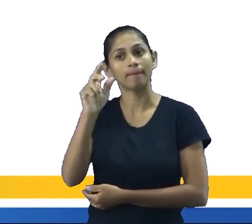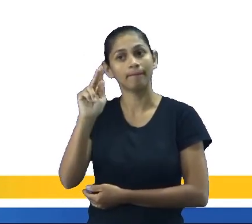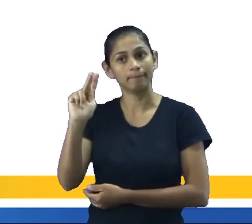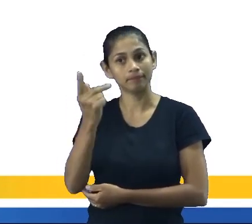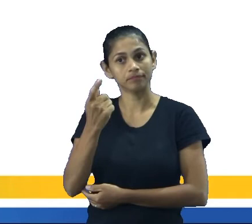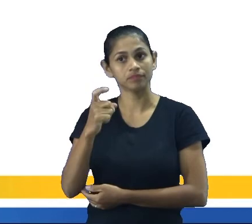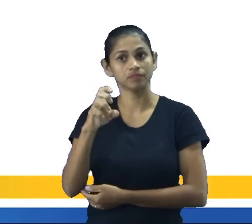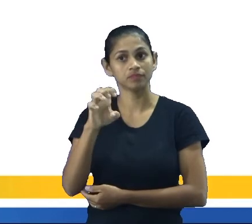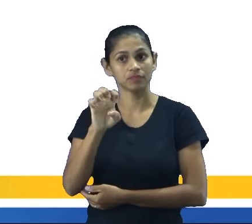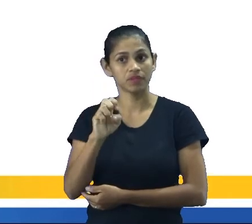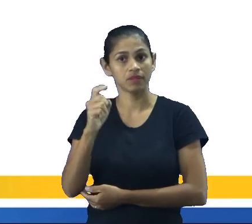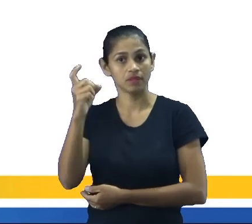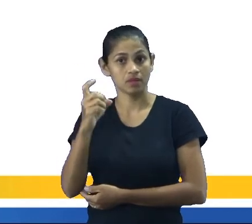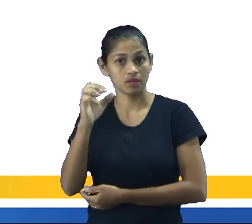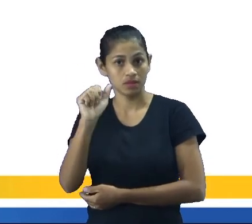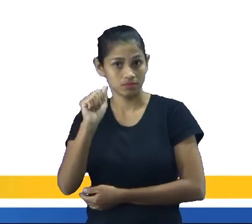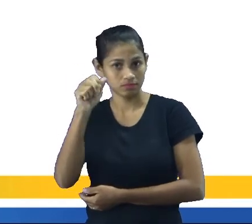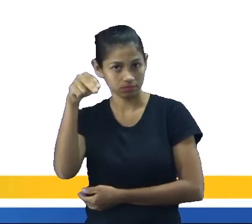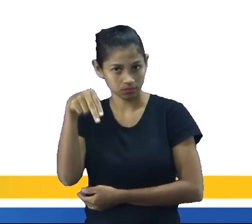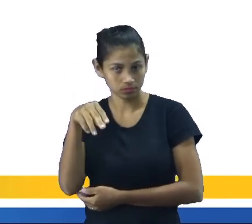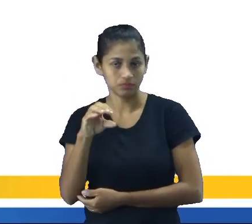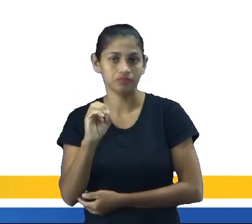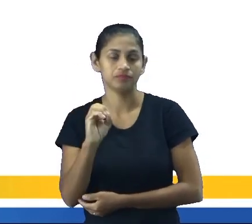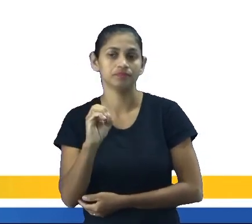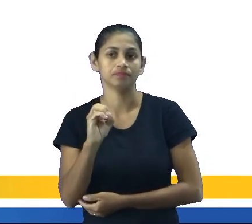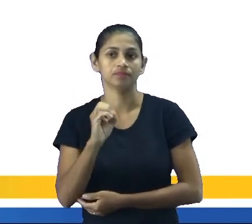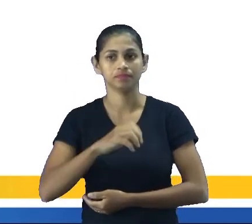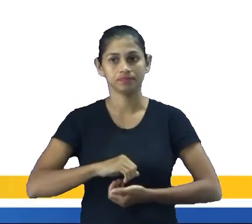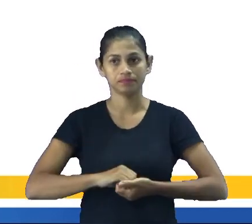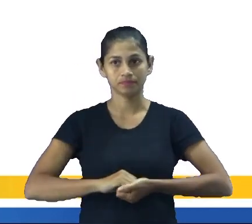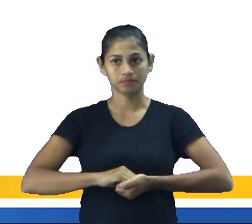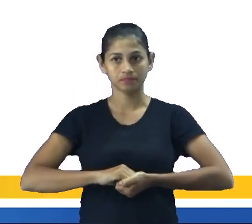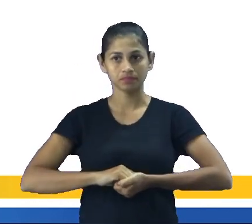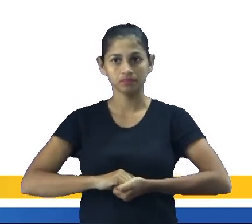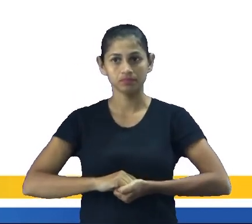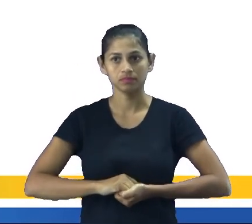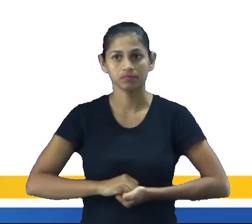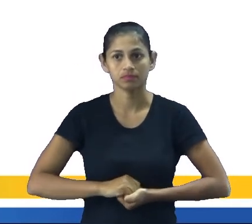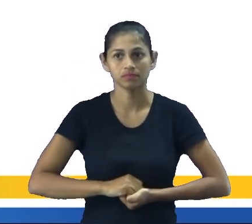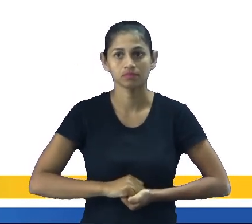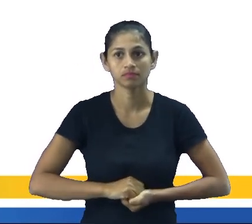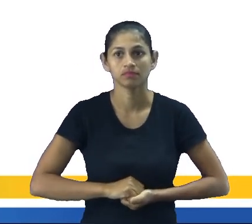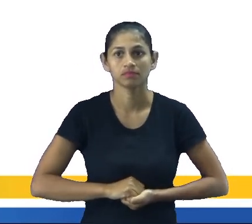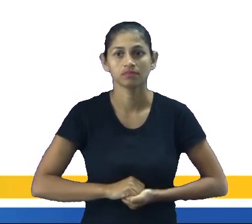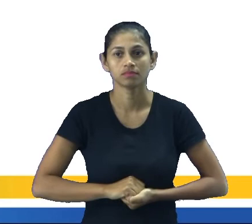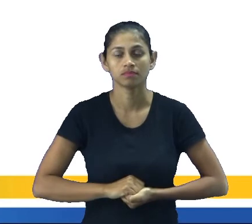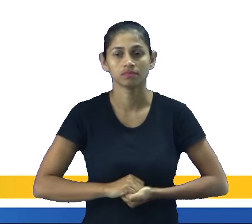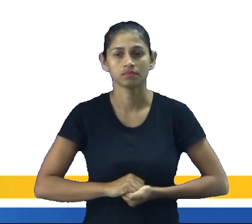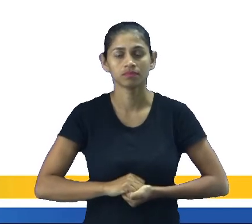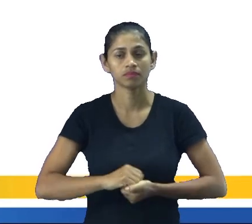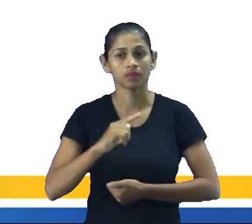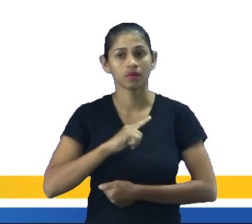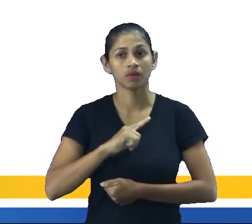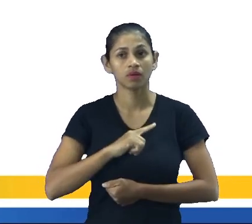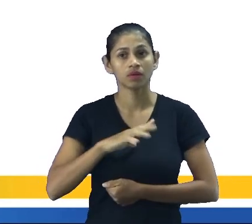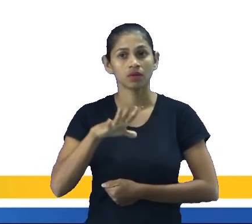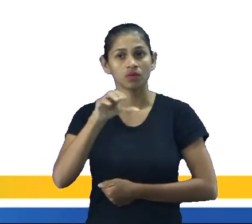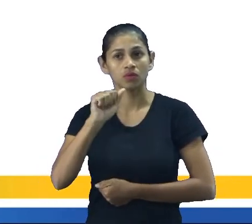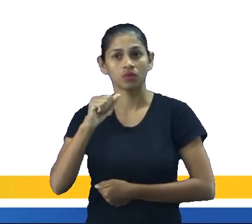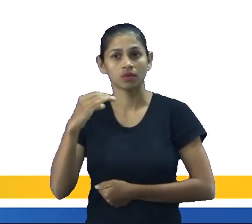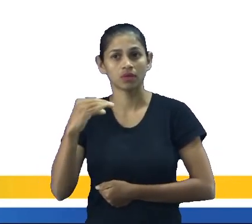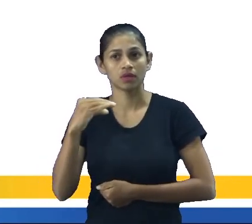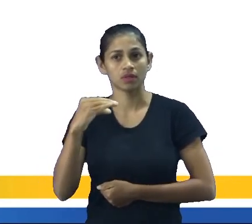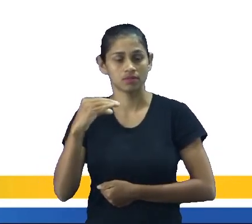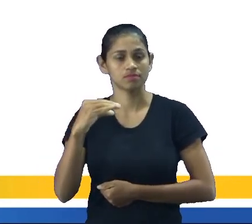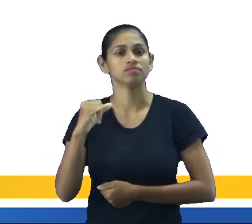o hexano. Então, fica 2-iodo, 3-metil-hexano. Aí, nós vamos ter os ácidos sulfônicos.